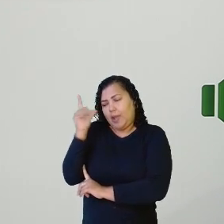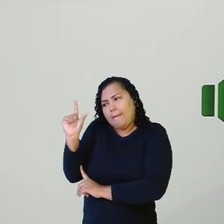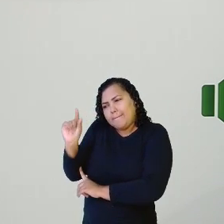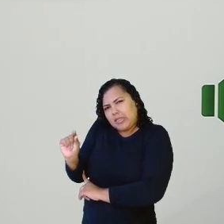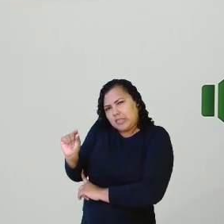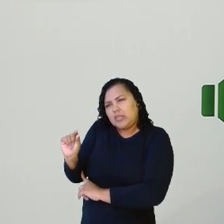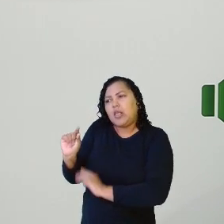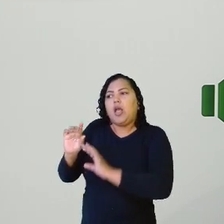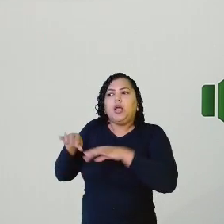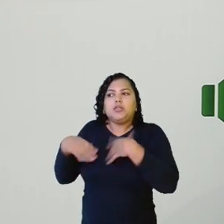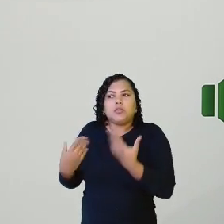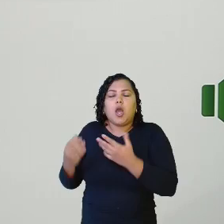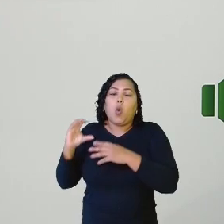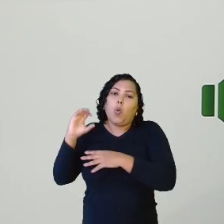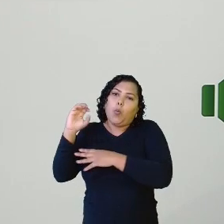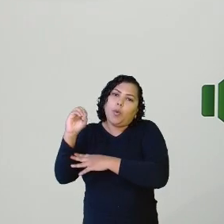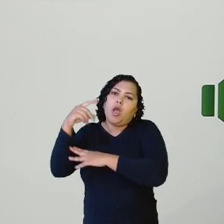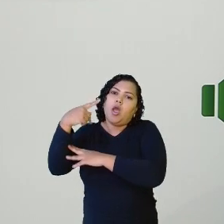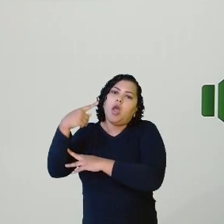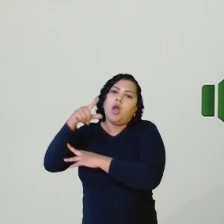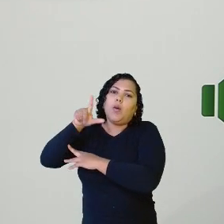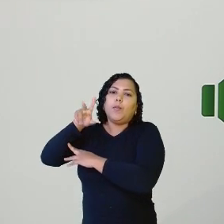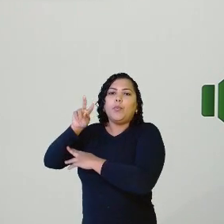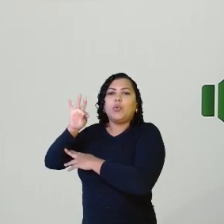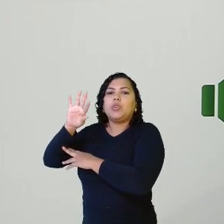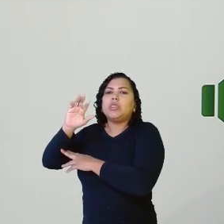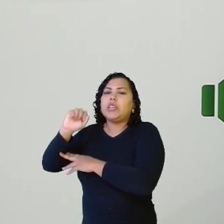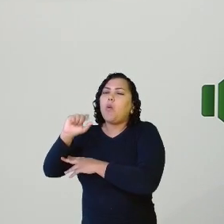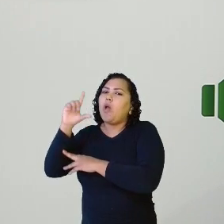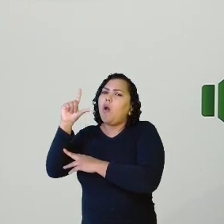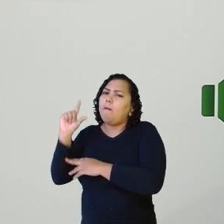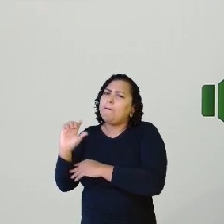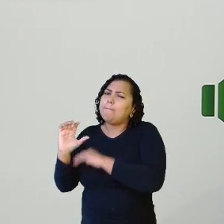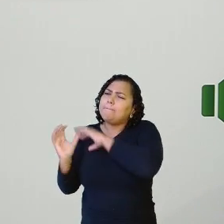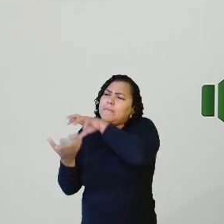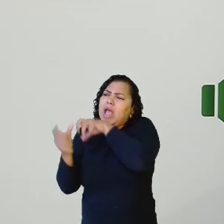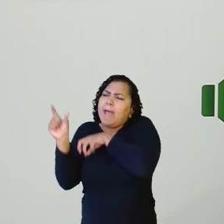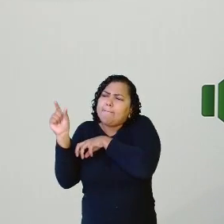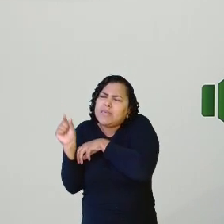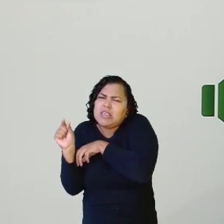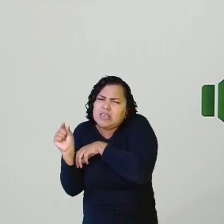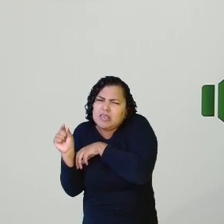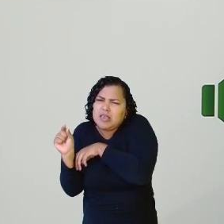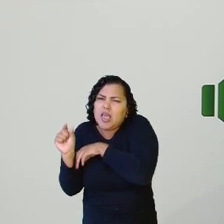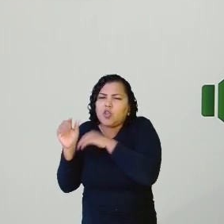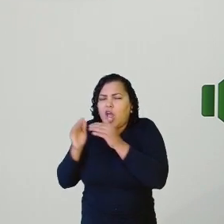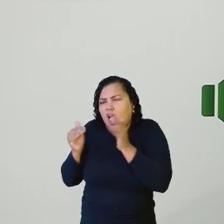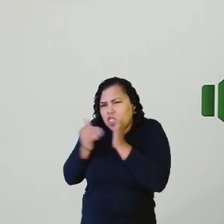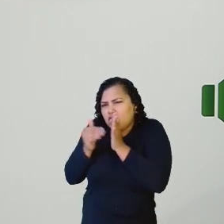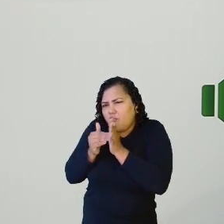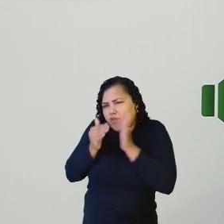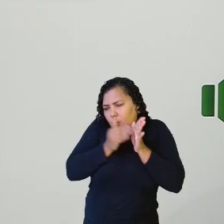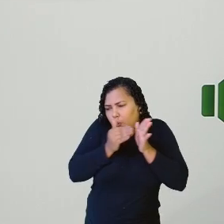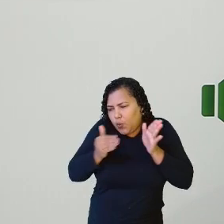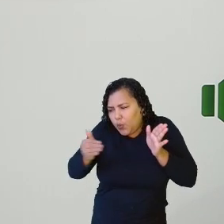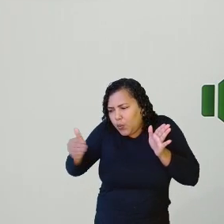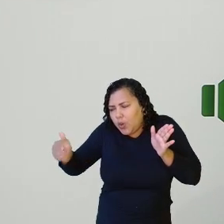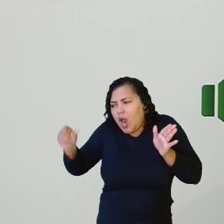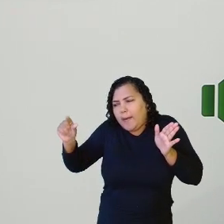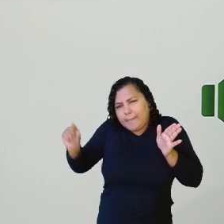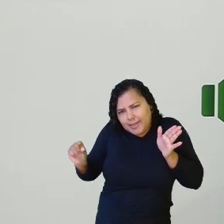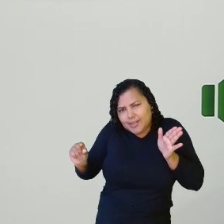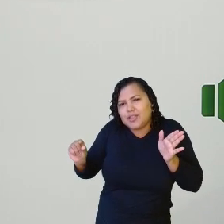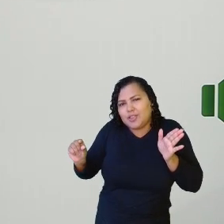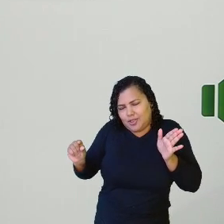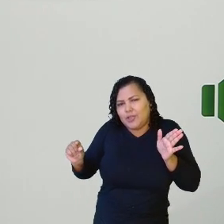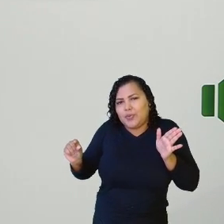anão? Então, Plutão é um planeta anão. Veja que ele está lá no finzinho do sistema e ele é menorzinho, ele